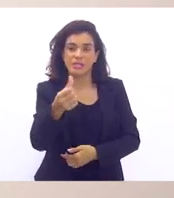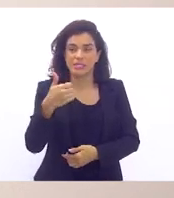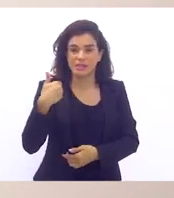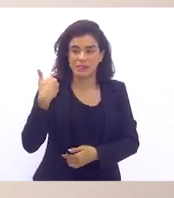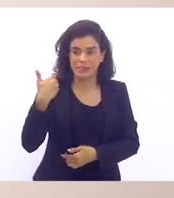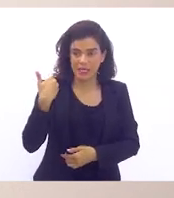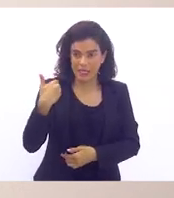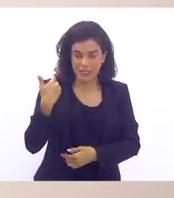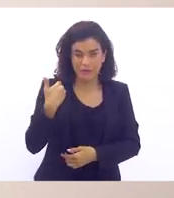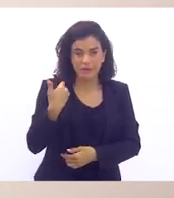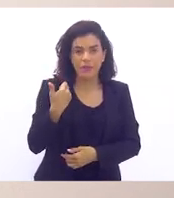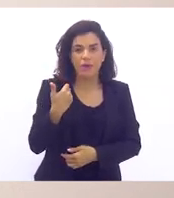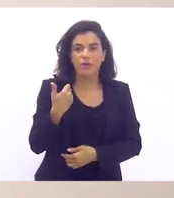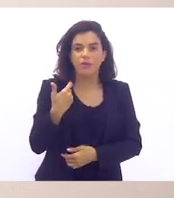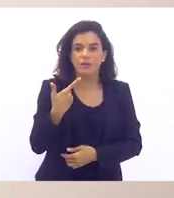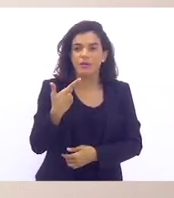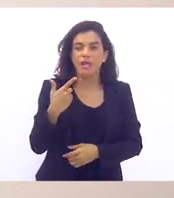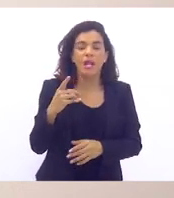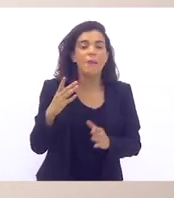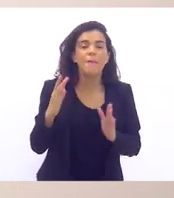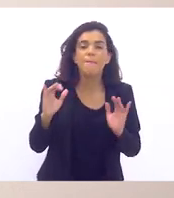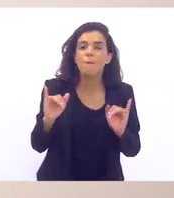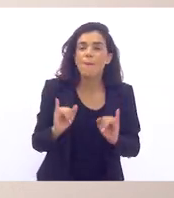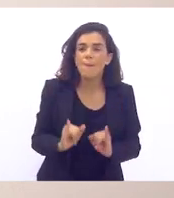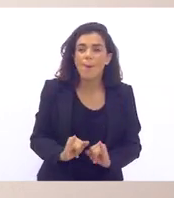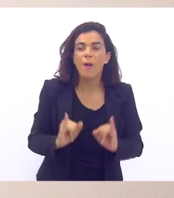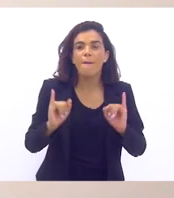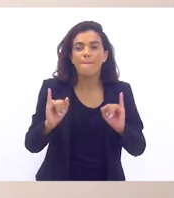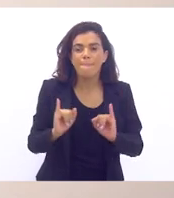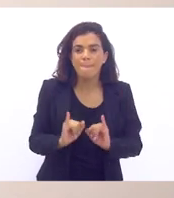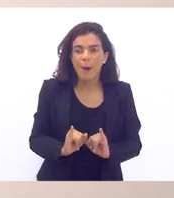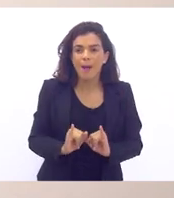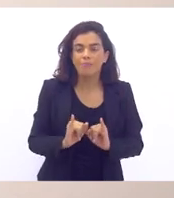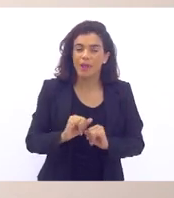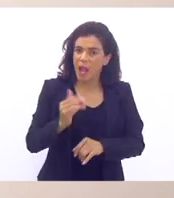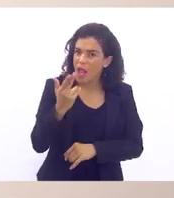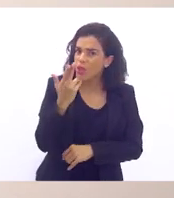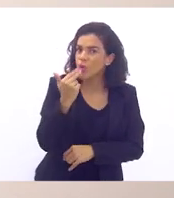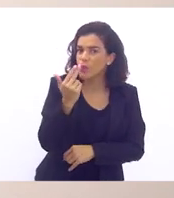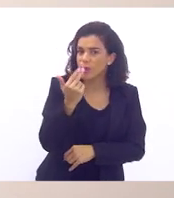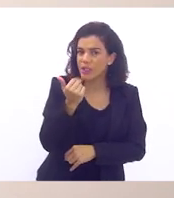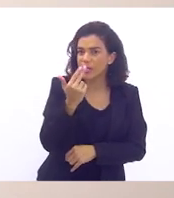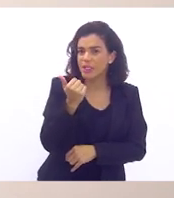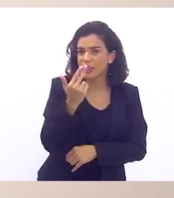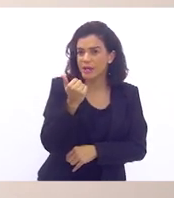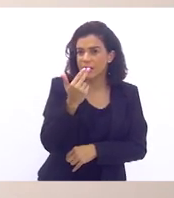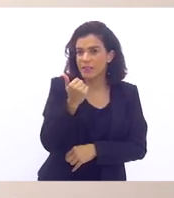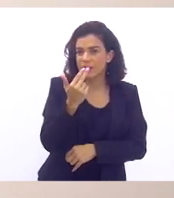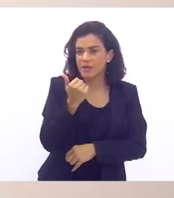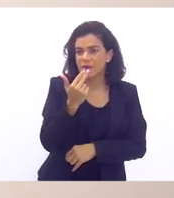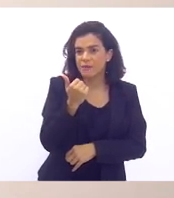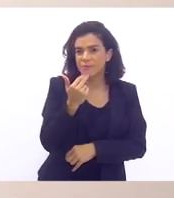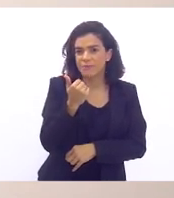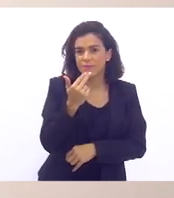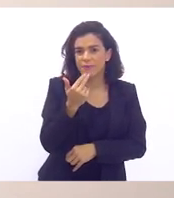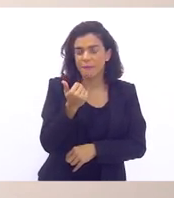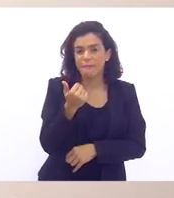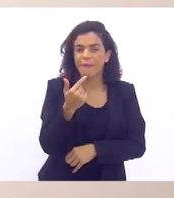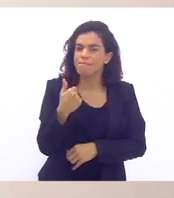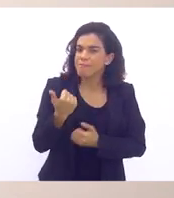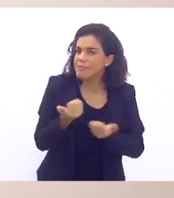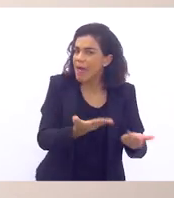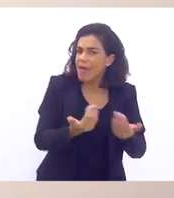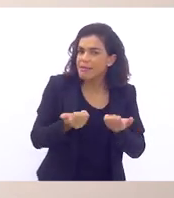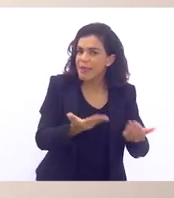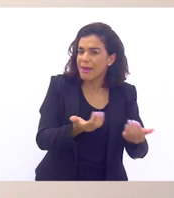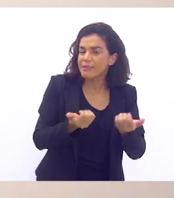então ele perde muito cicatrizando a gente o nutre né a gente disponibiliza ele tudo